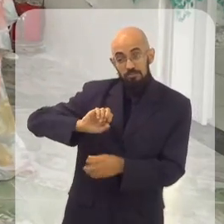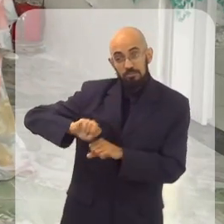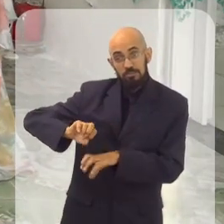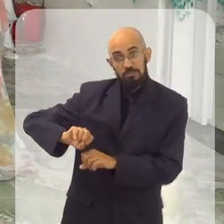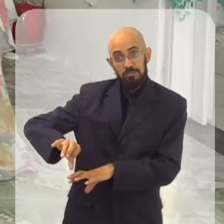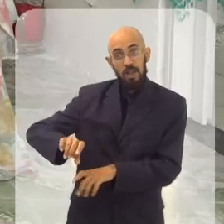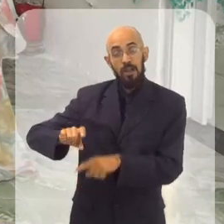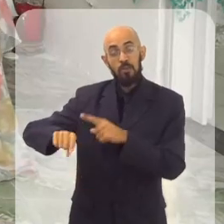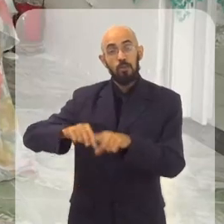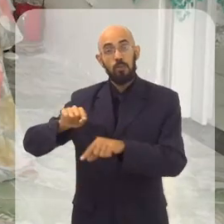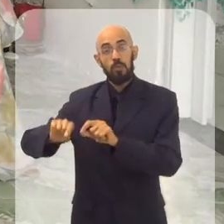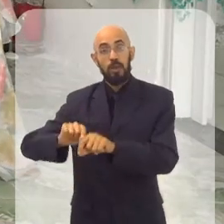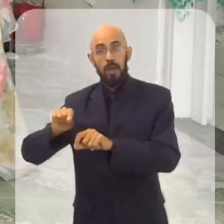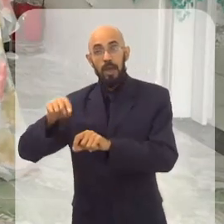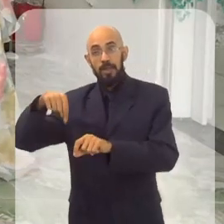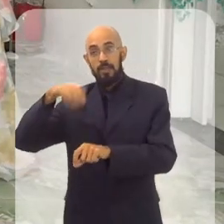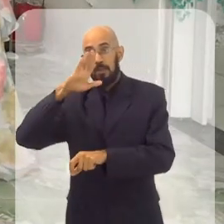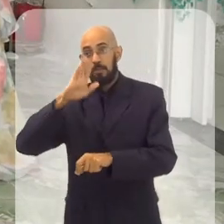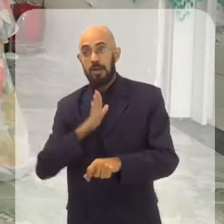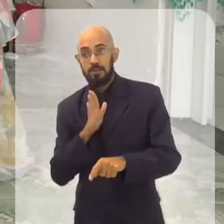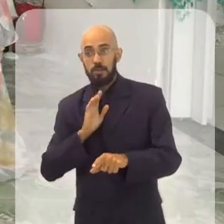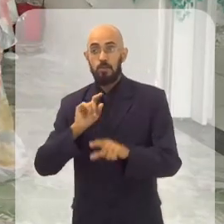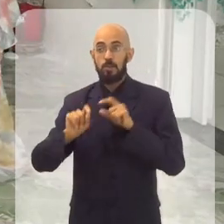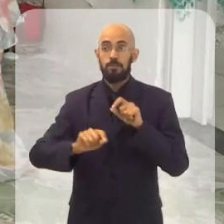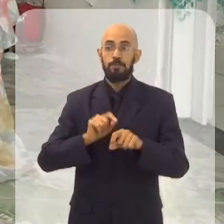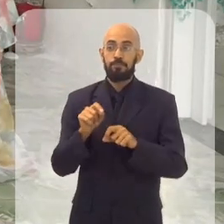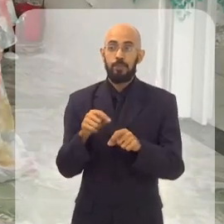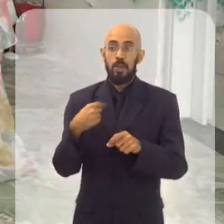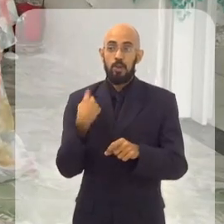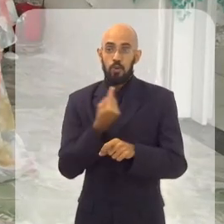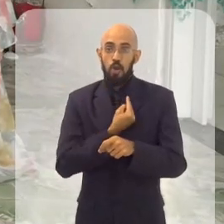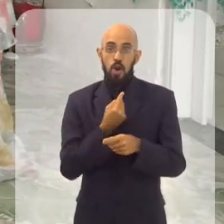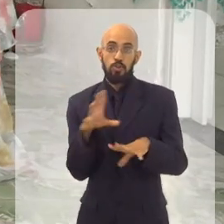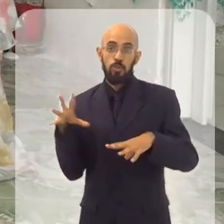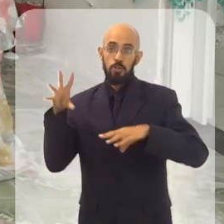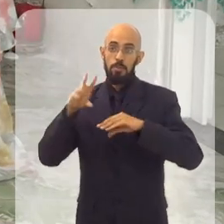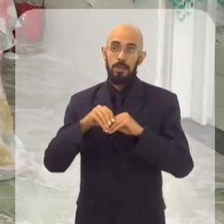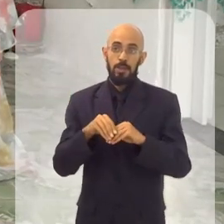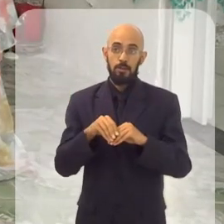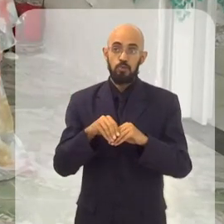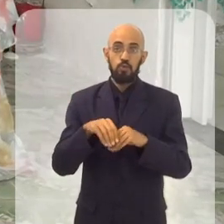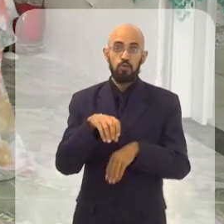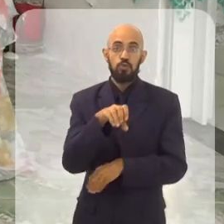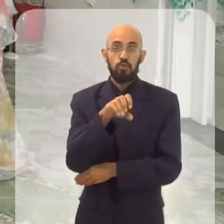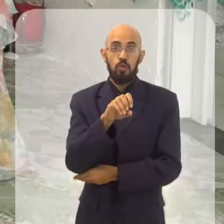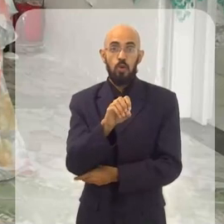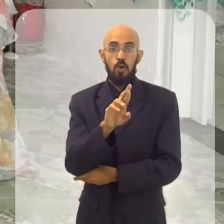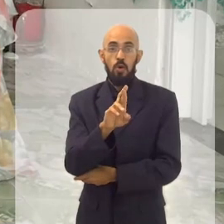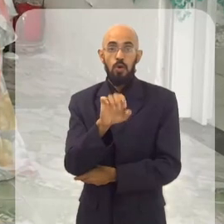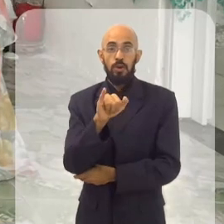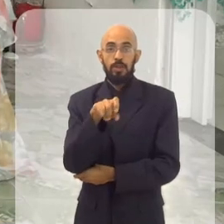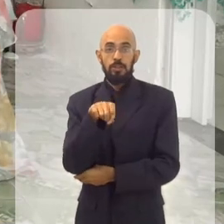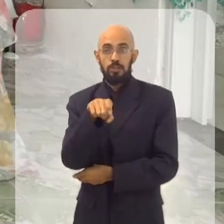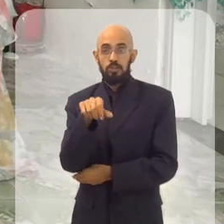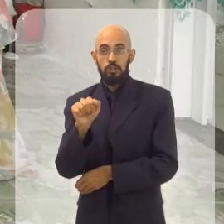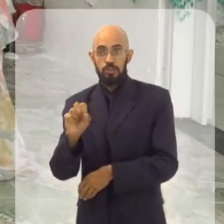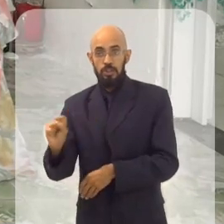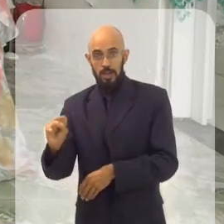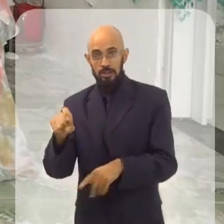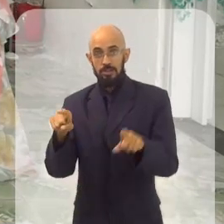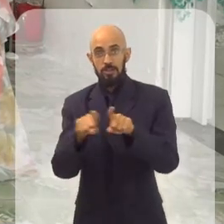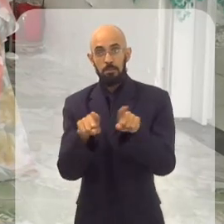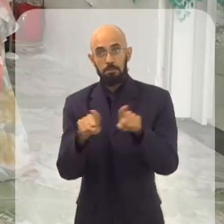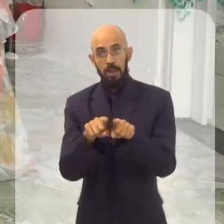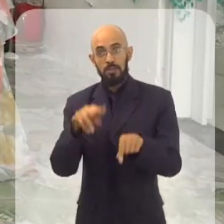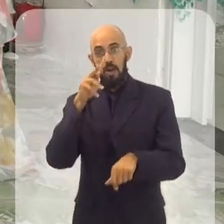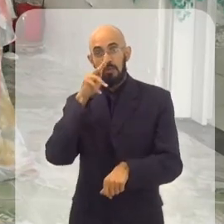cigano. Só que, no Brasil, nós agregamos os orixás, nós agregamos as